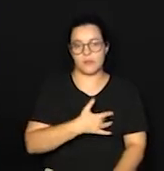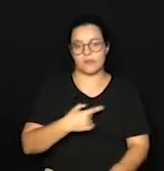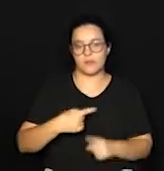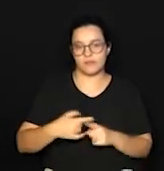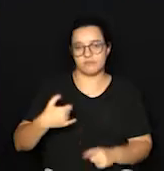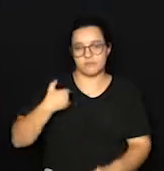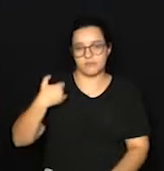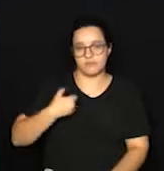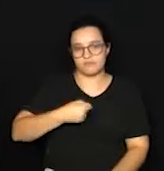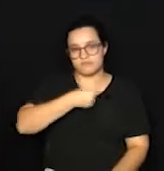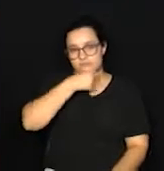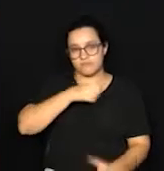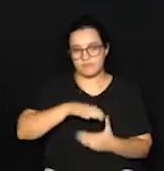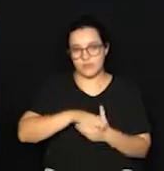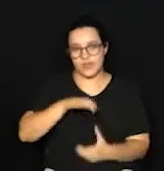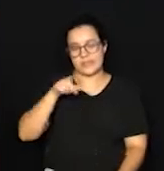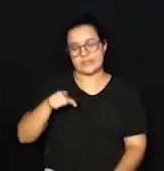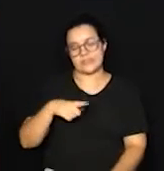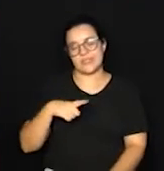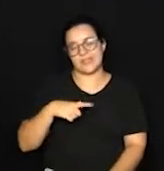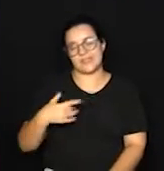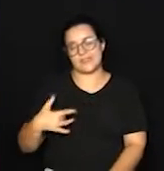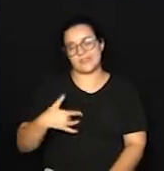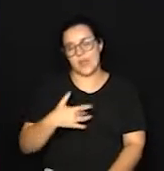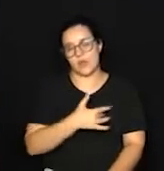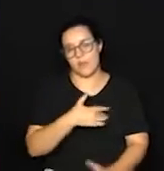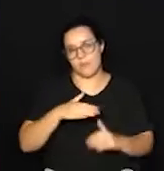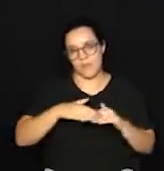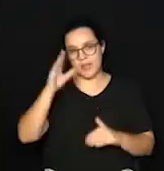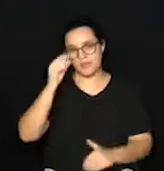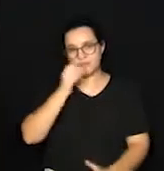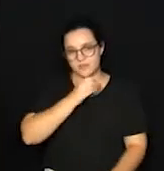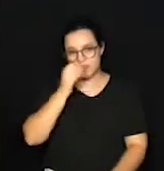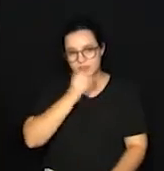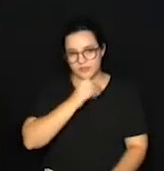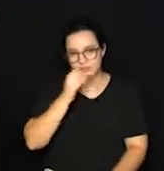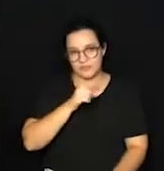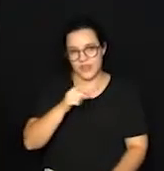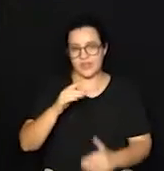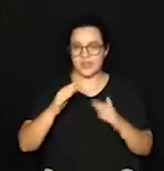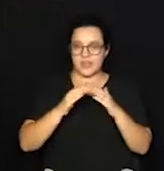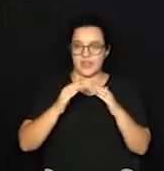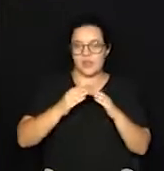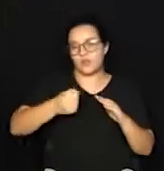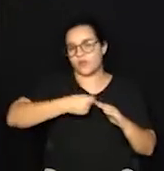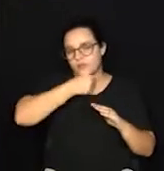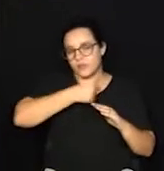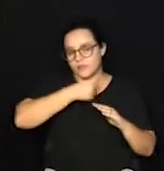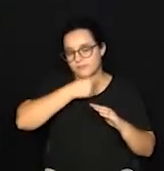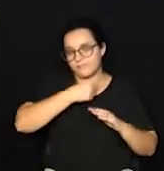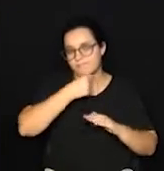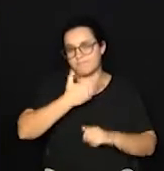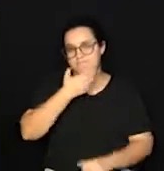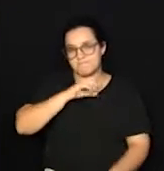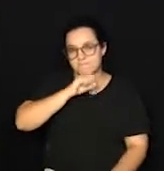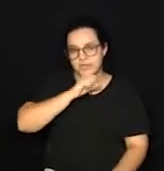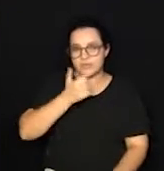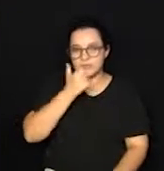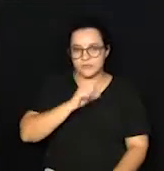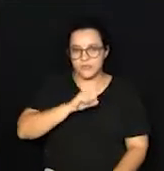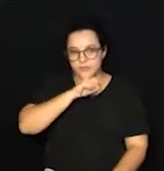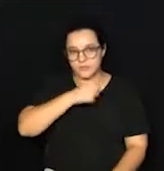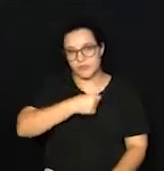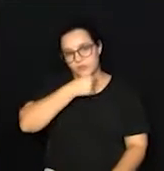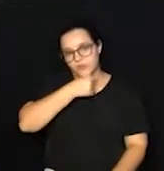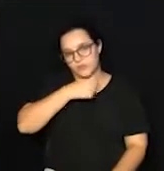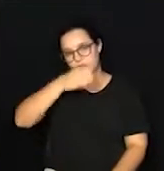é uma população um pouco mais vulnerável. Então, você que tem aí o seu idoso em casa, o seu pai, sua mãe, seu avô, um